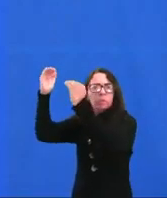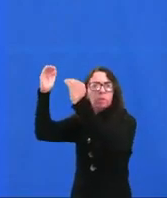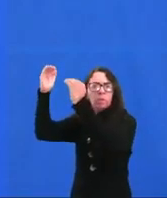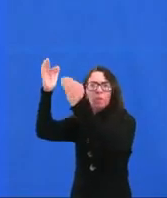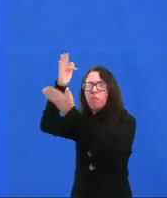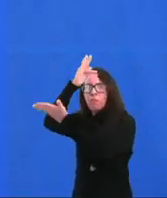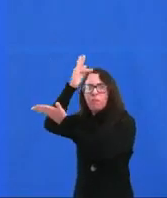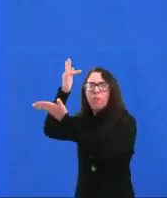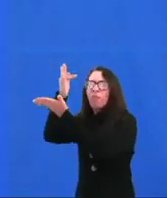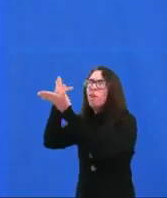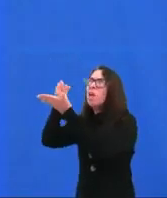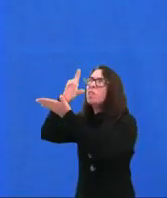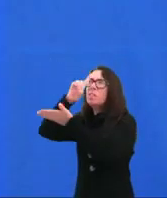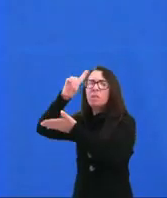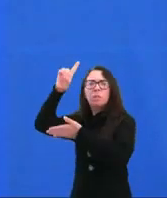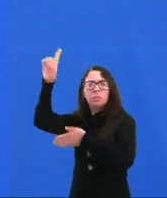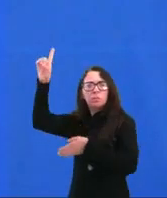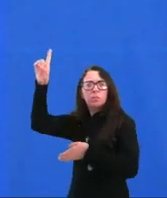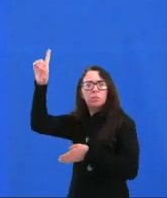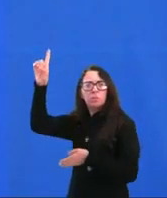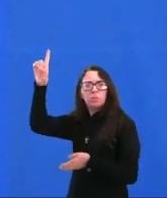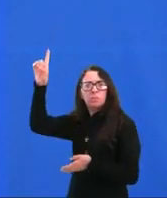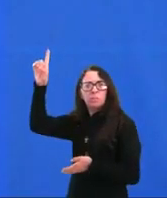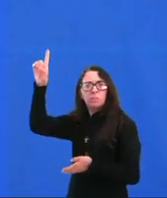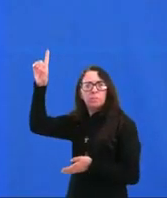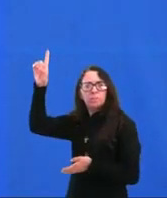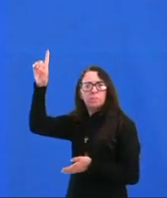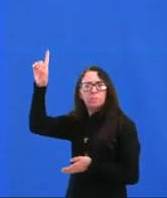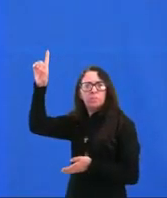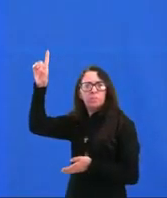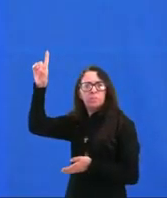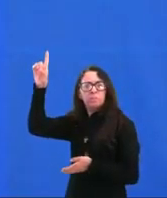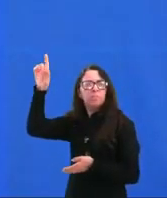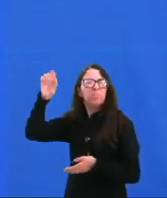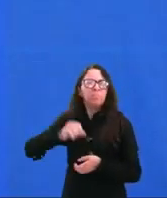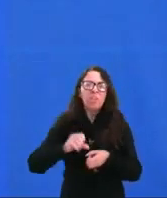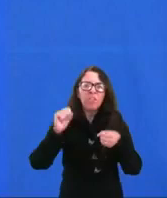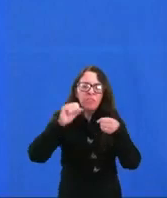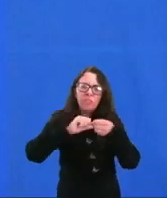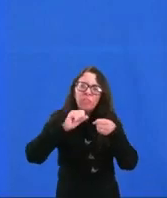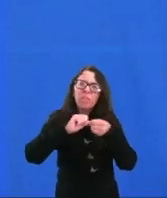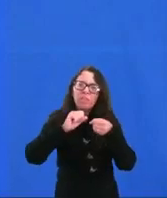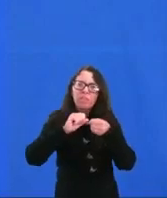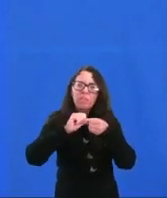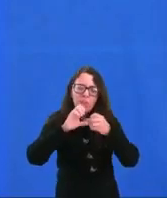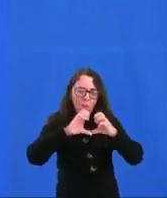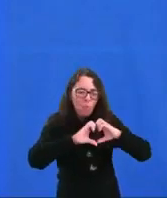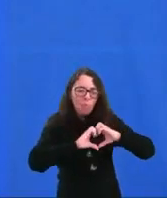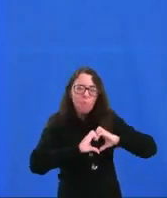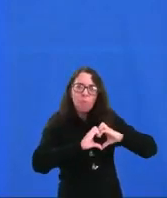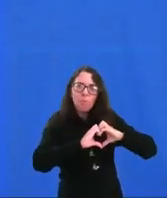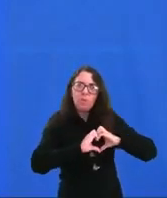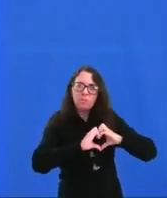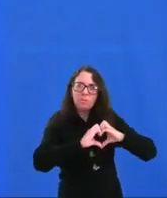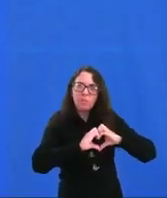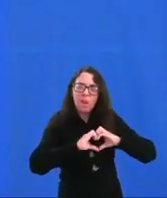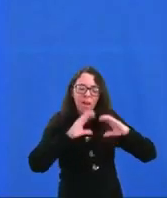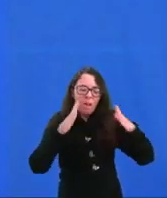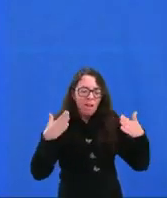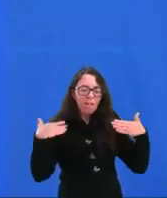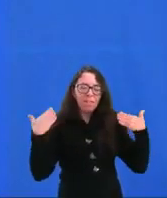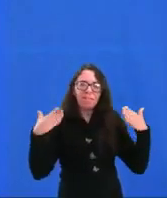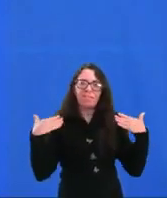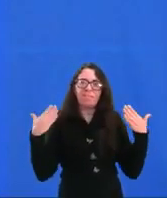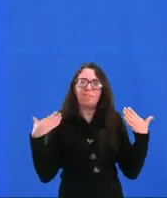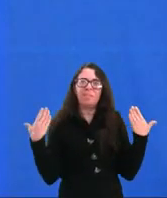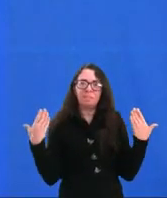graça e poder, fazia prodígios e grandes sinais entre o povo. Verso 9. Levantaram-se, porém,